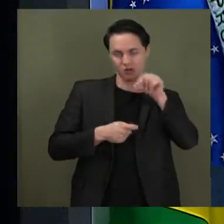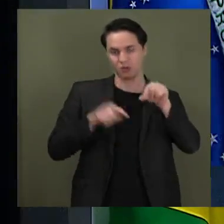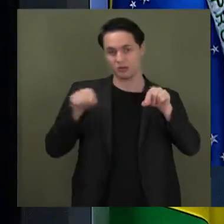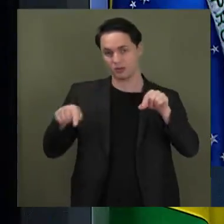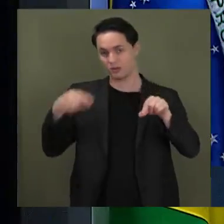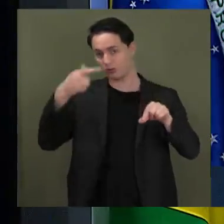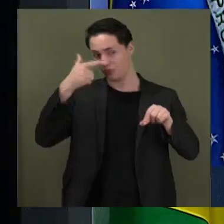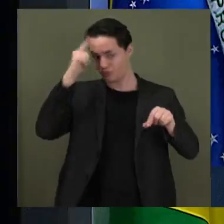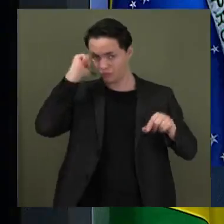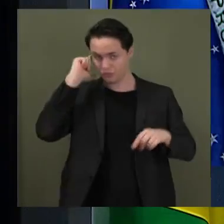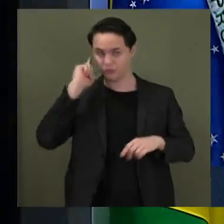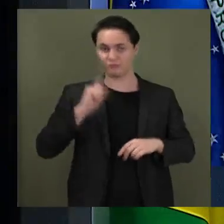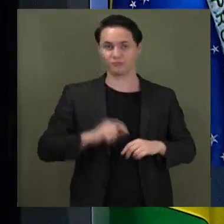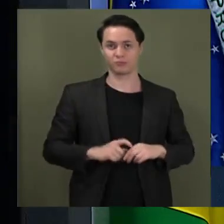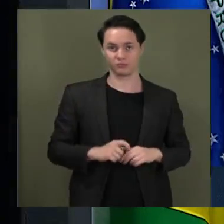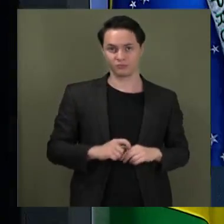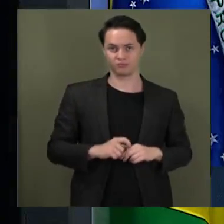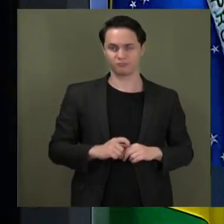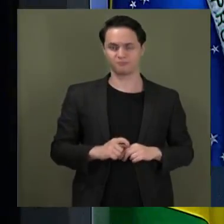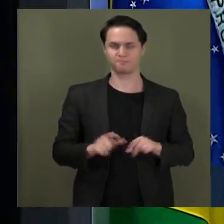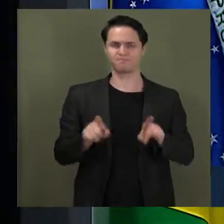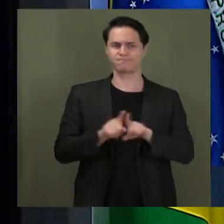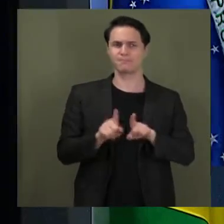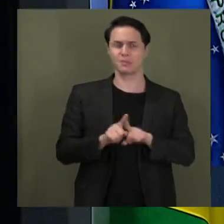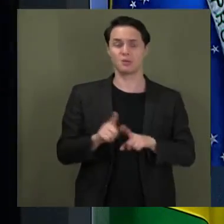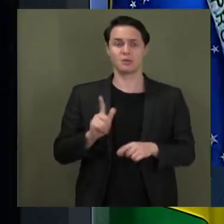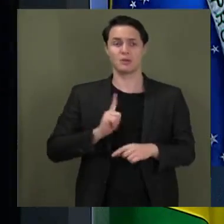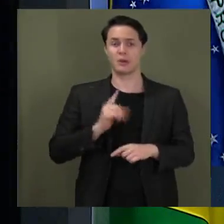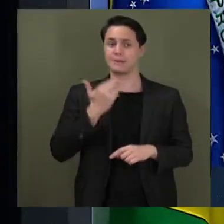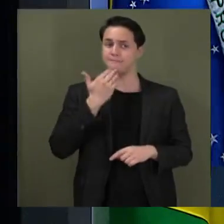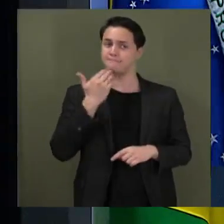ministro Moraes e com essas